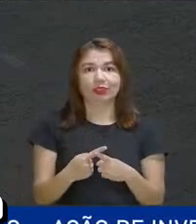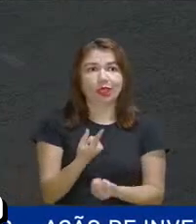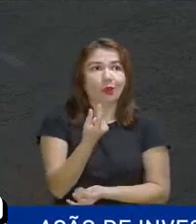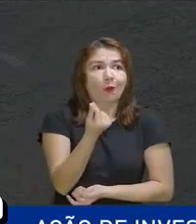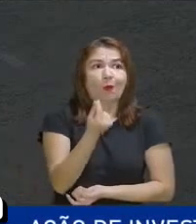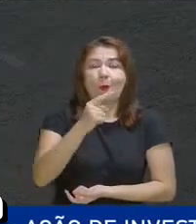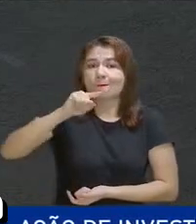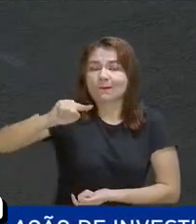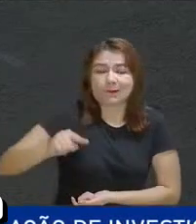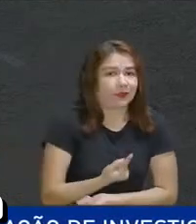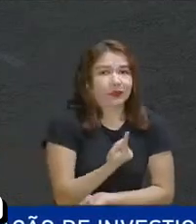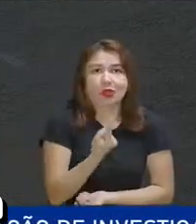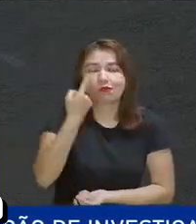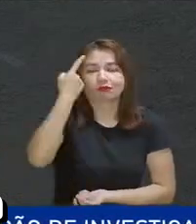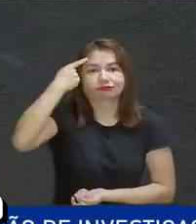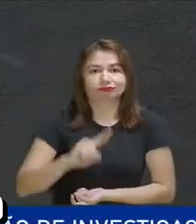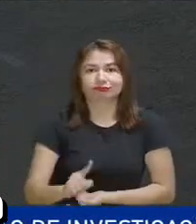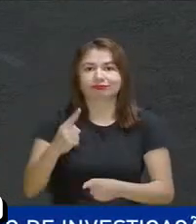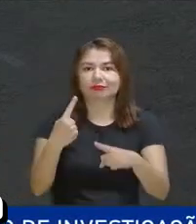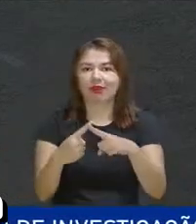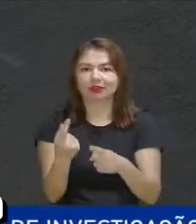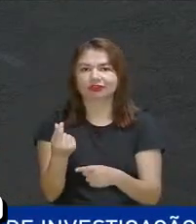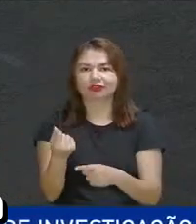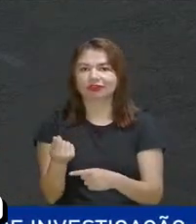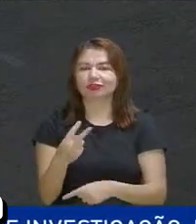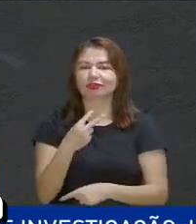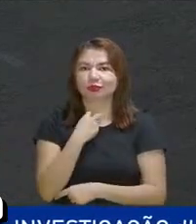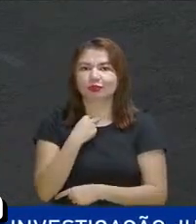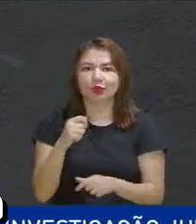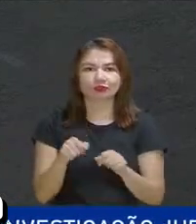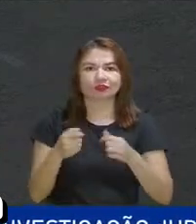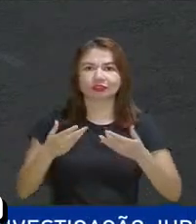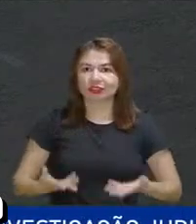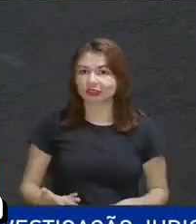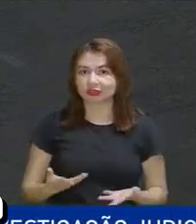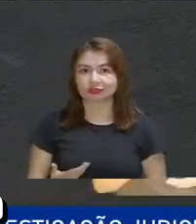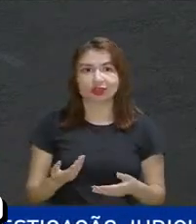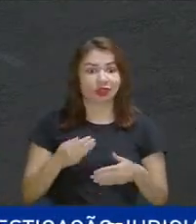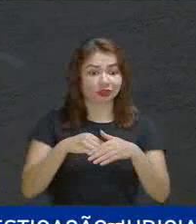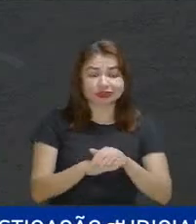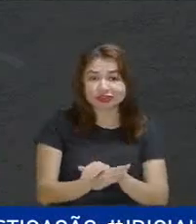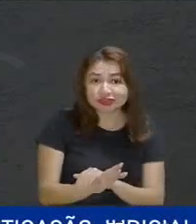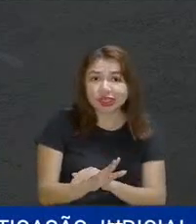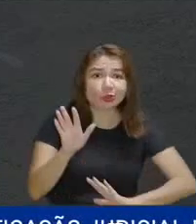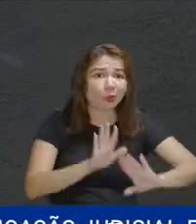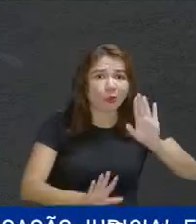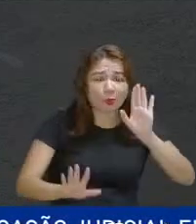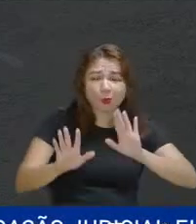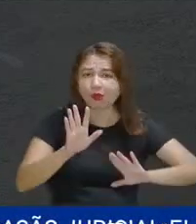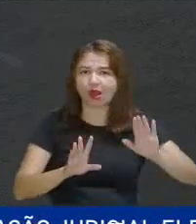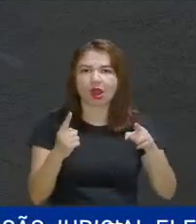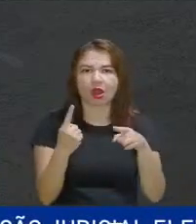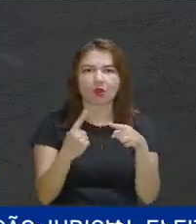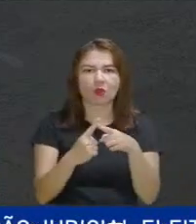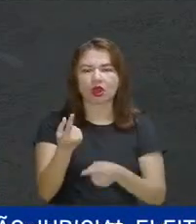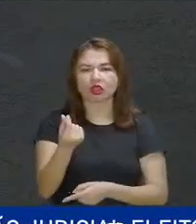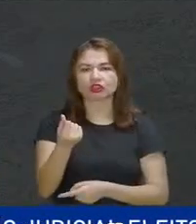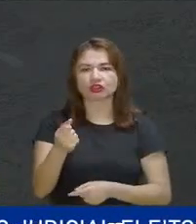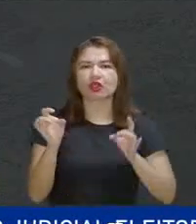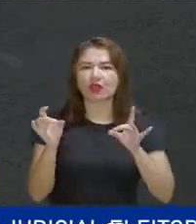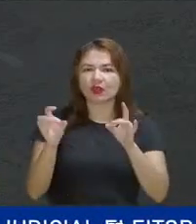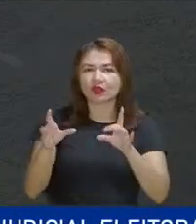quantos mil, o homem perguntou, olha, você não pode fazer isso, tá, desse dinheiro aqui, de que é esse dinheiro? A Jardane mentiu, não, foi a mamãe que vendeu um